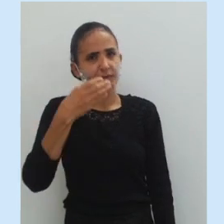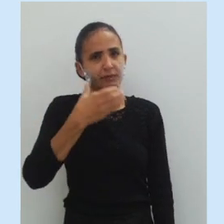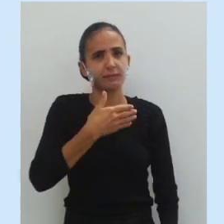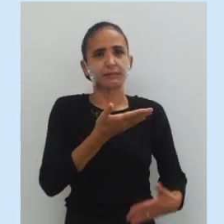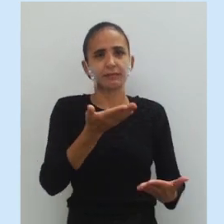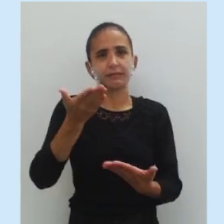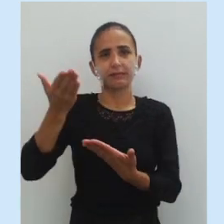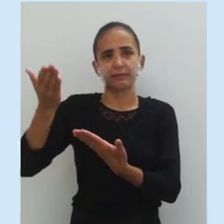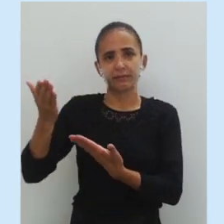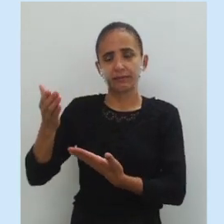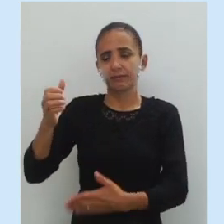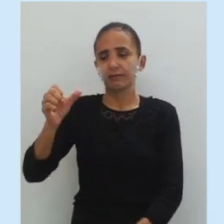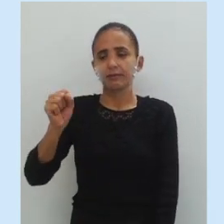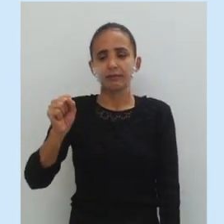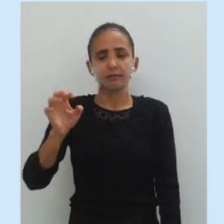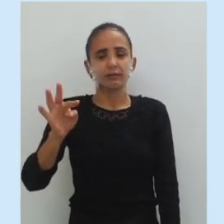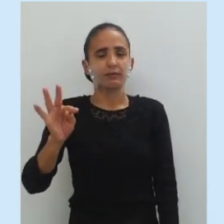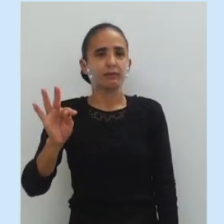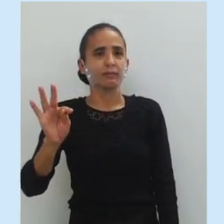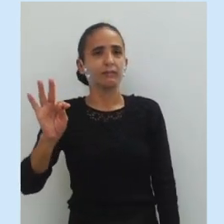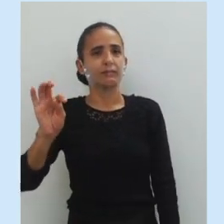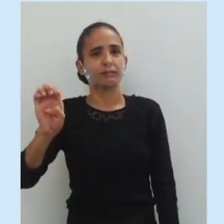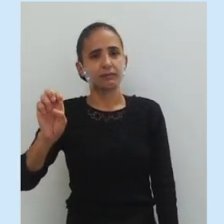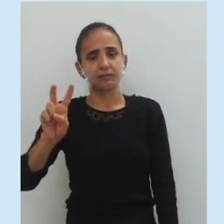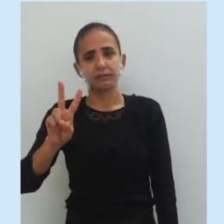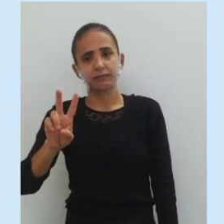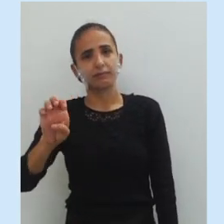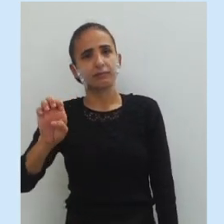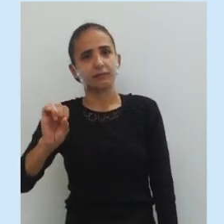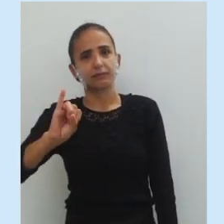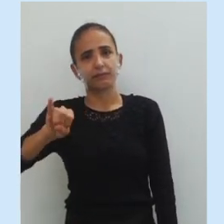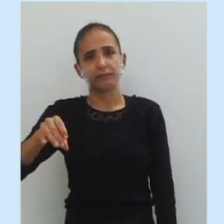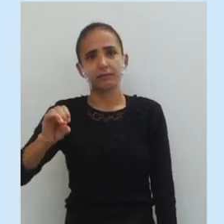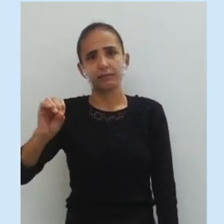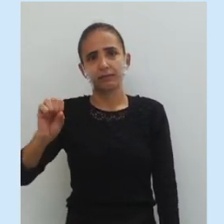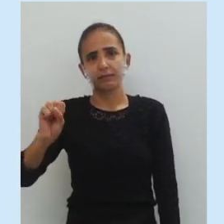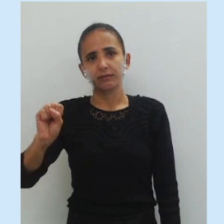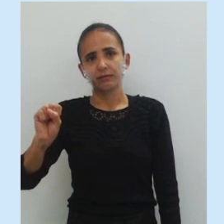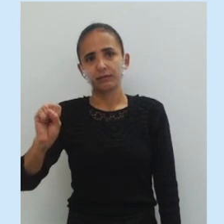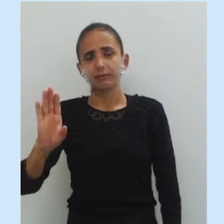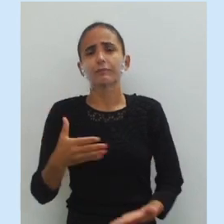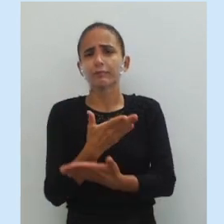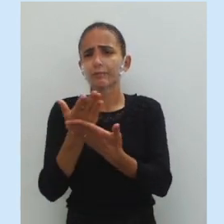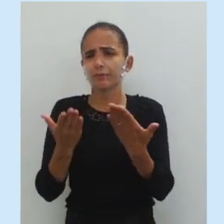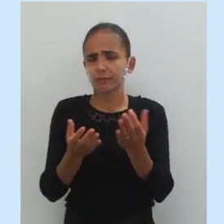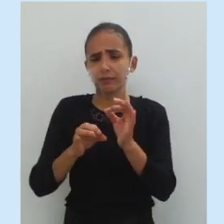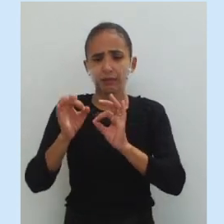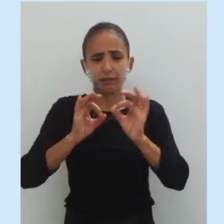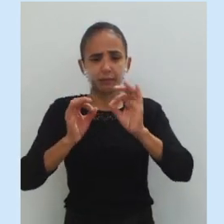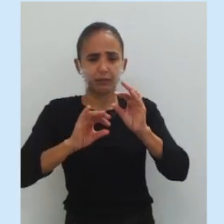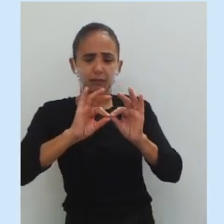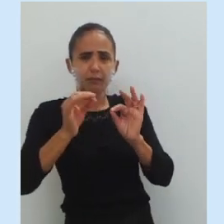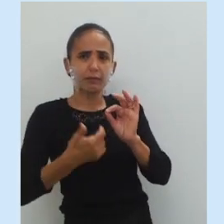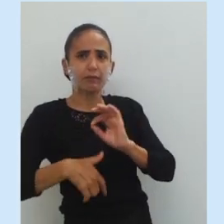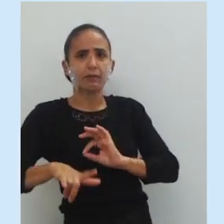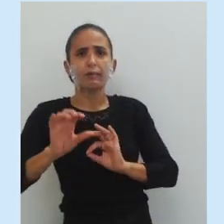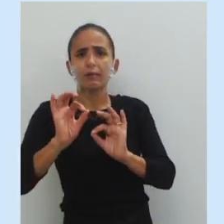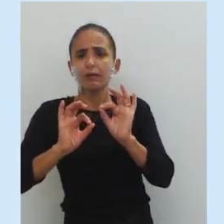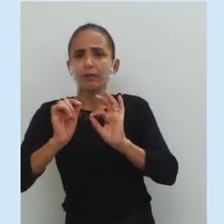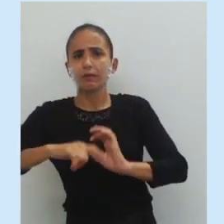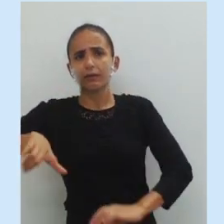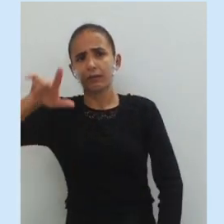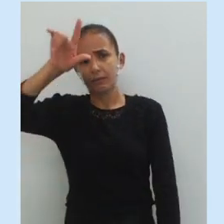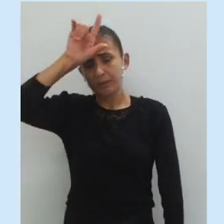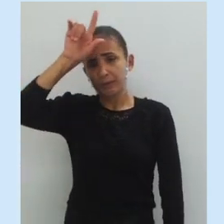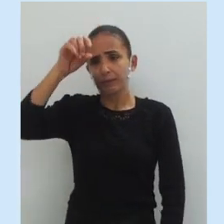de Steve Jobs. Ele teve a inovação, ele é o divisor de águas entre um líder